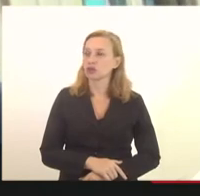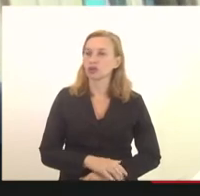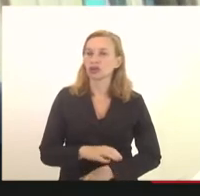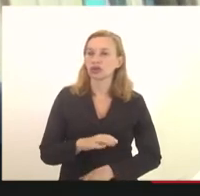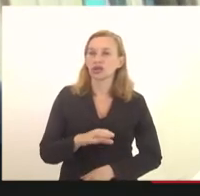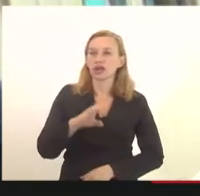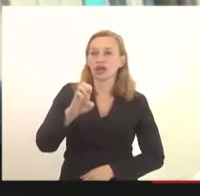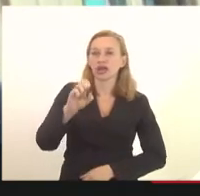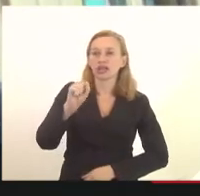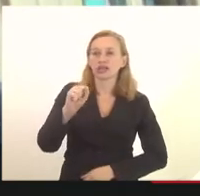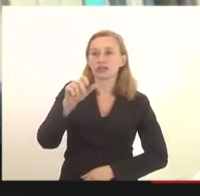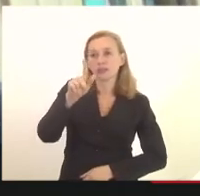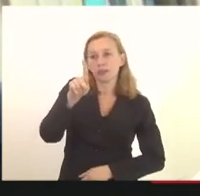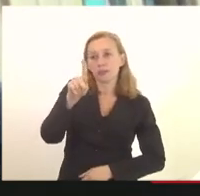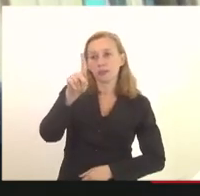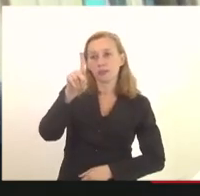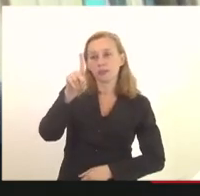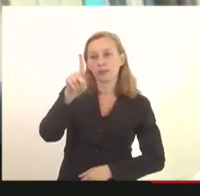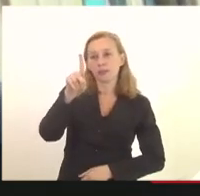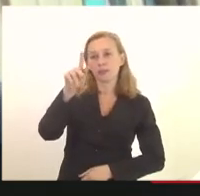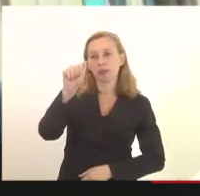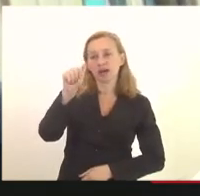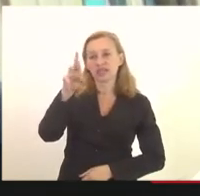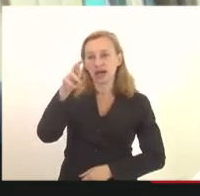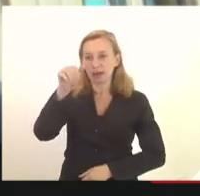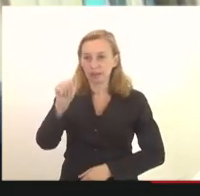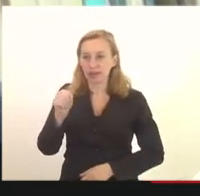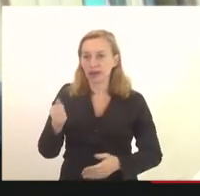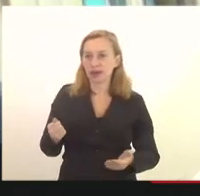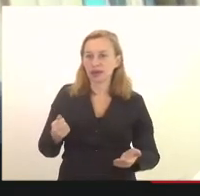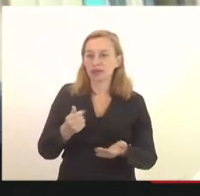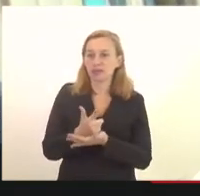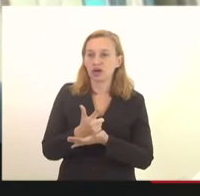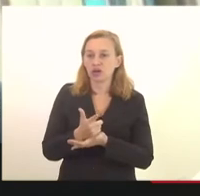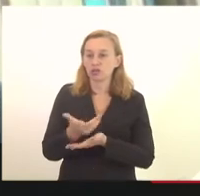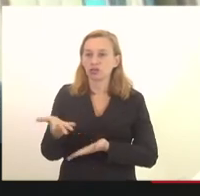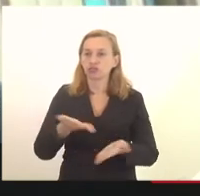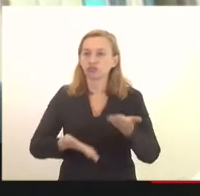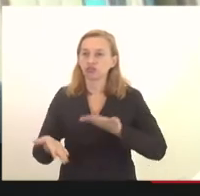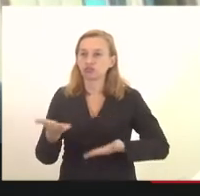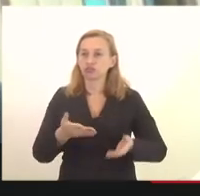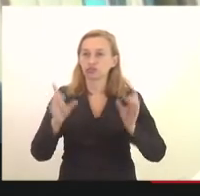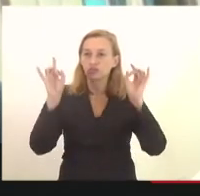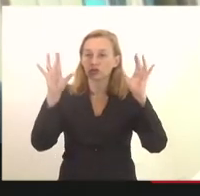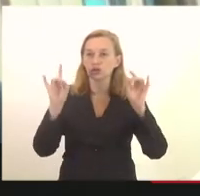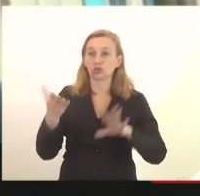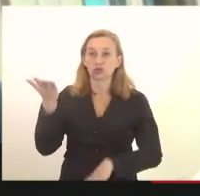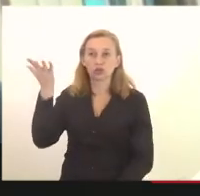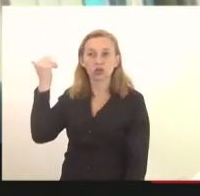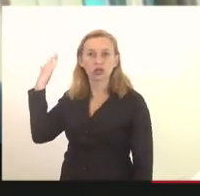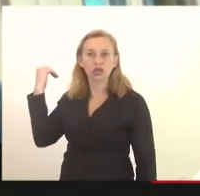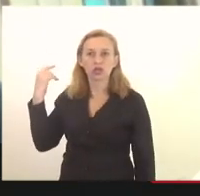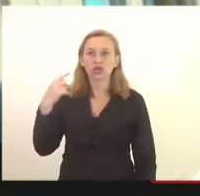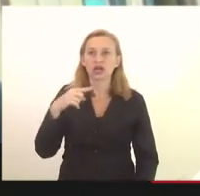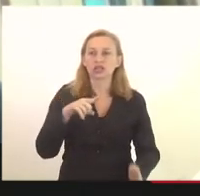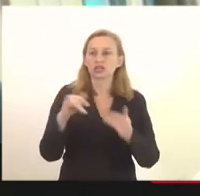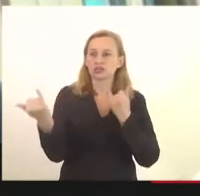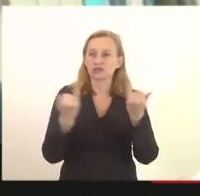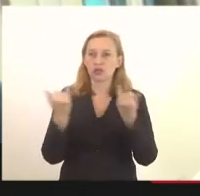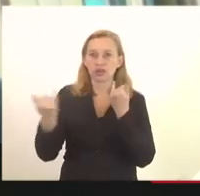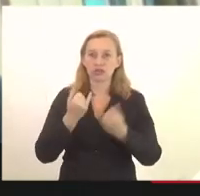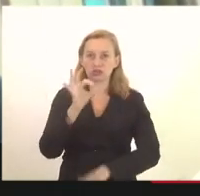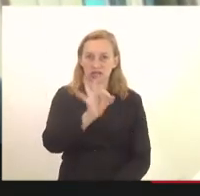espadarte. Foi um campo que pagou participação especial no passado. Primeiro eu pergunto se essa informação está